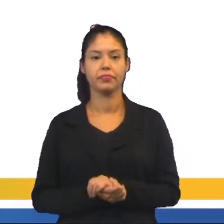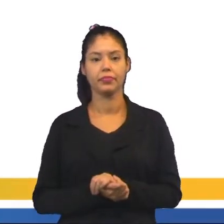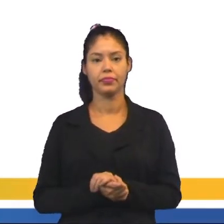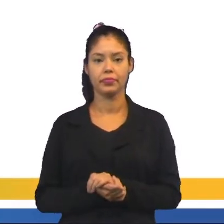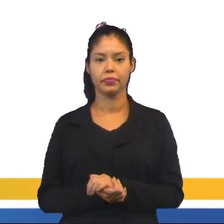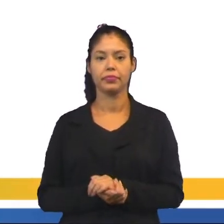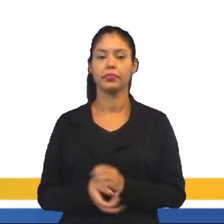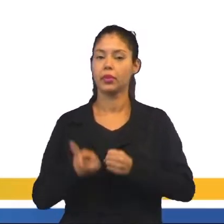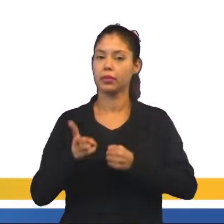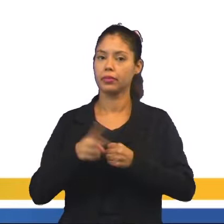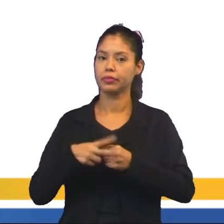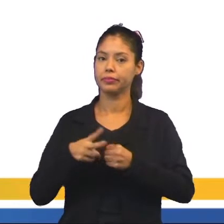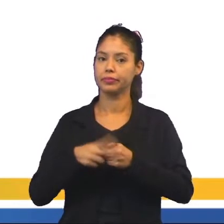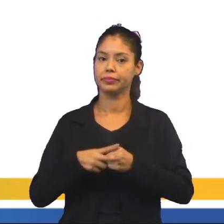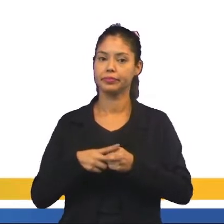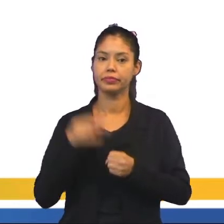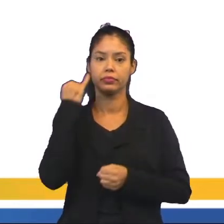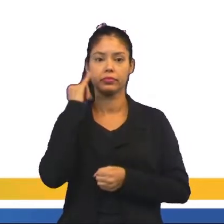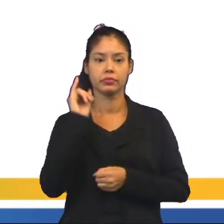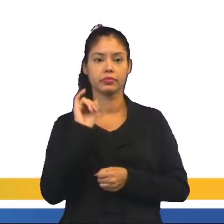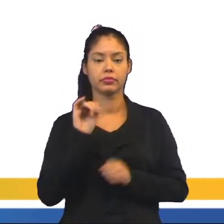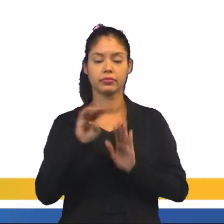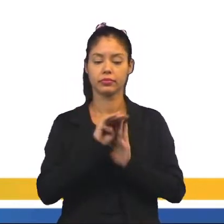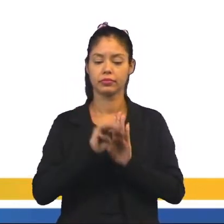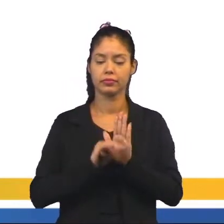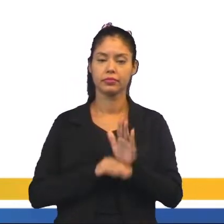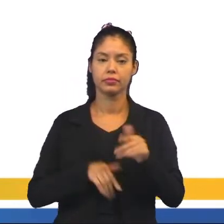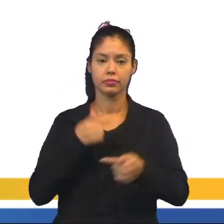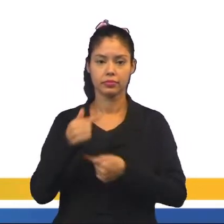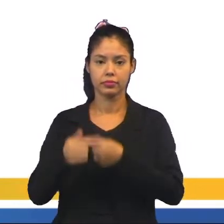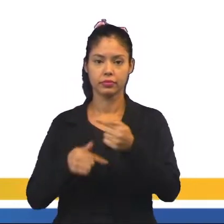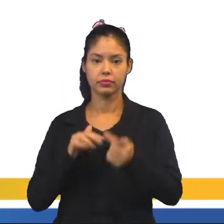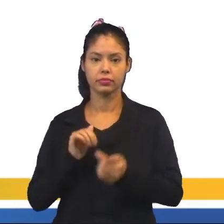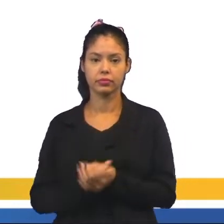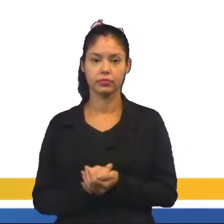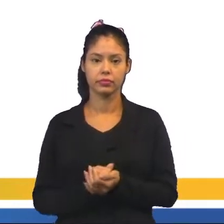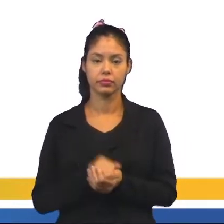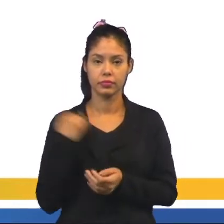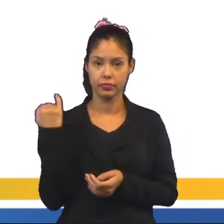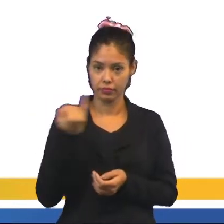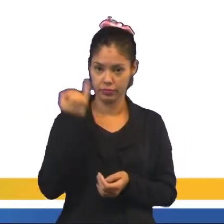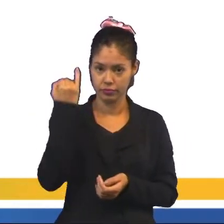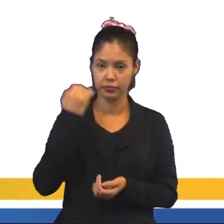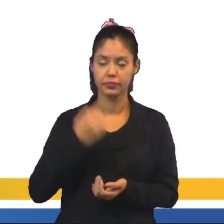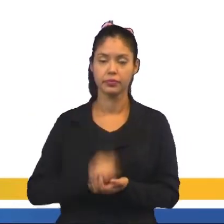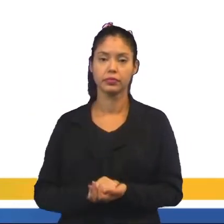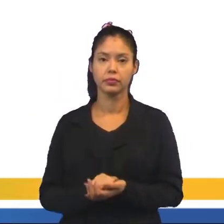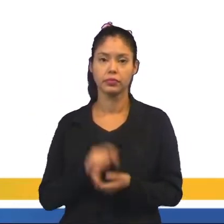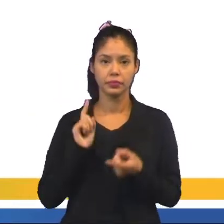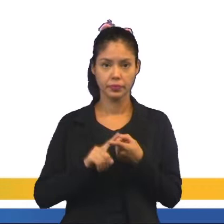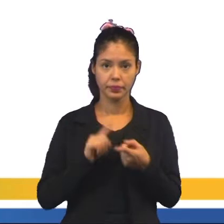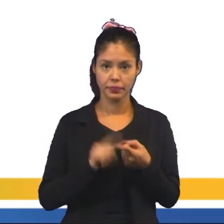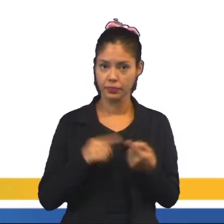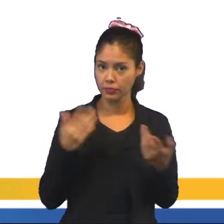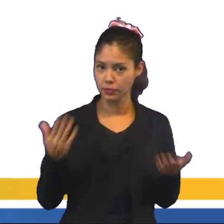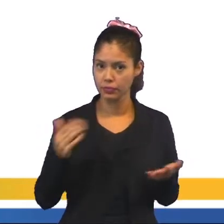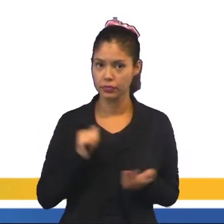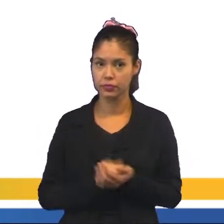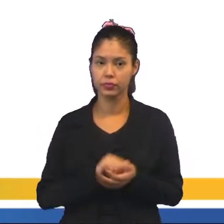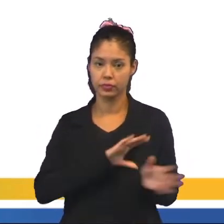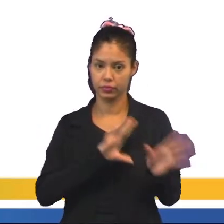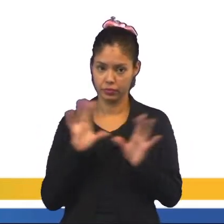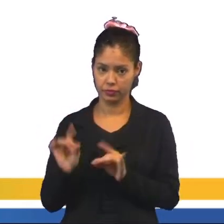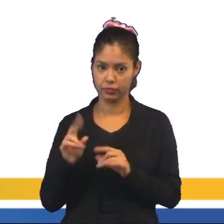recordando aí verba uma das 10 classes gramaticais dizem né dizem que é uma das mais importantes porque é uma das mais importantes